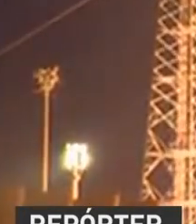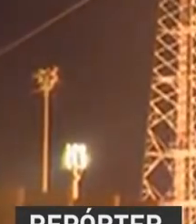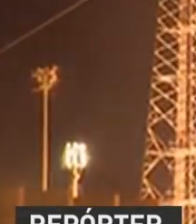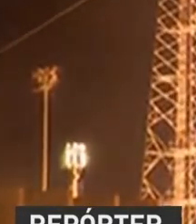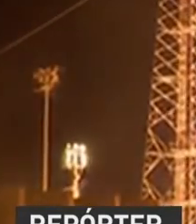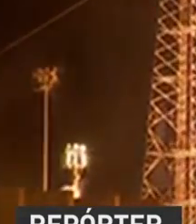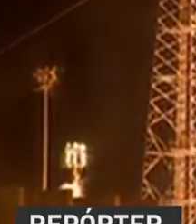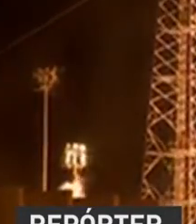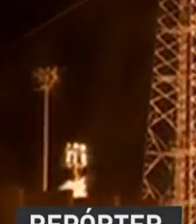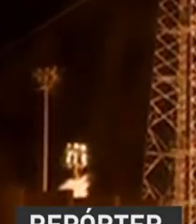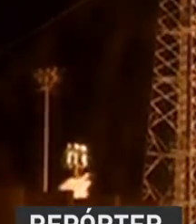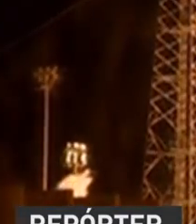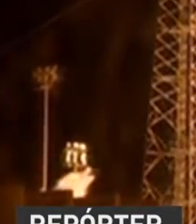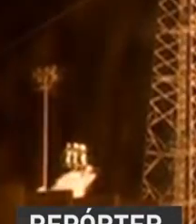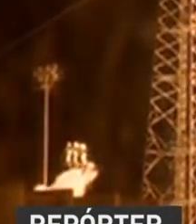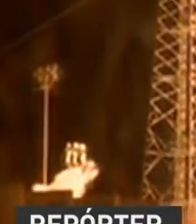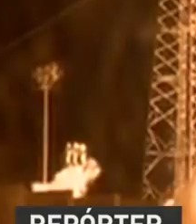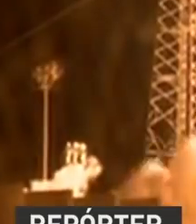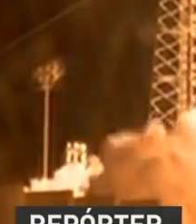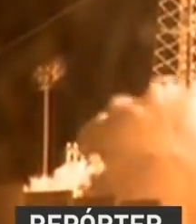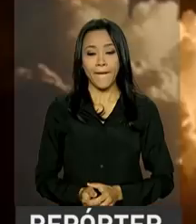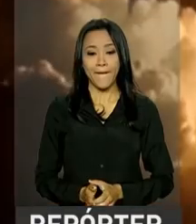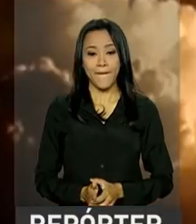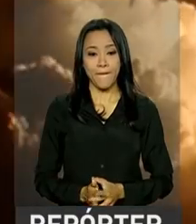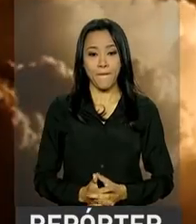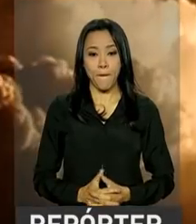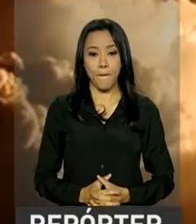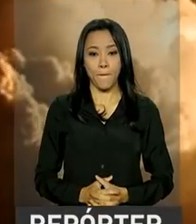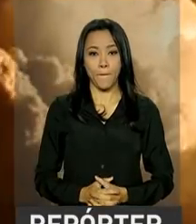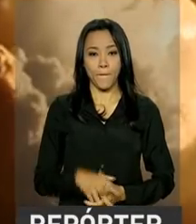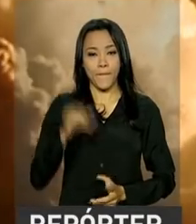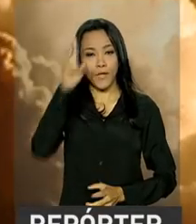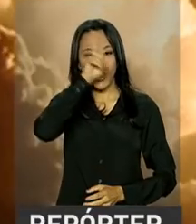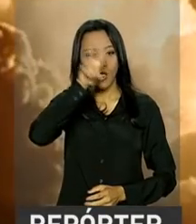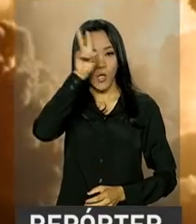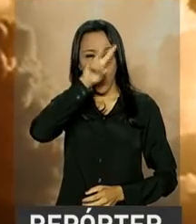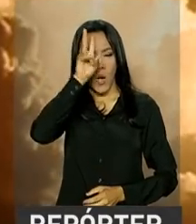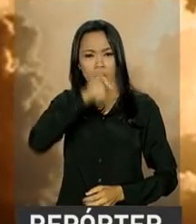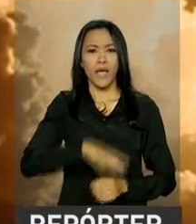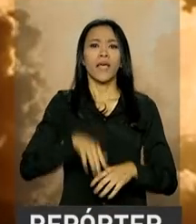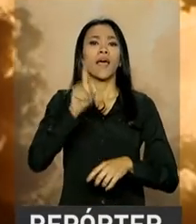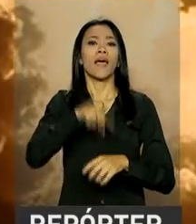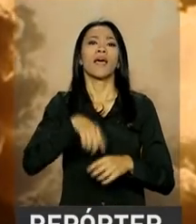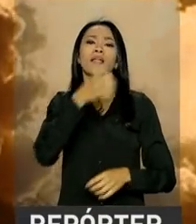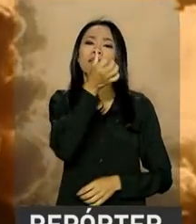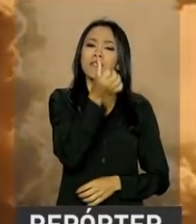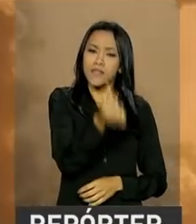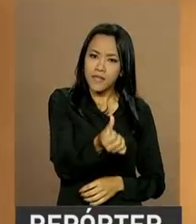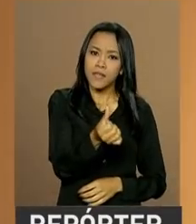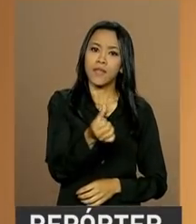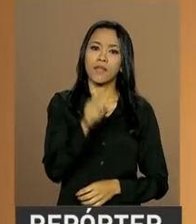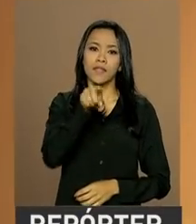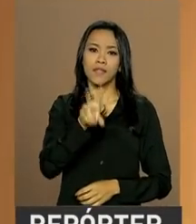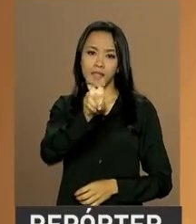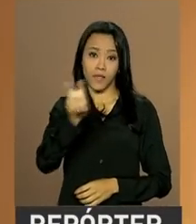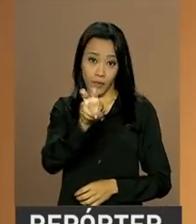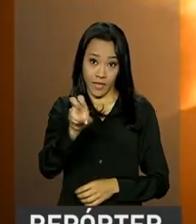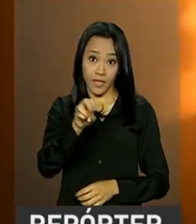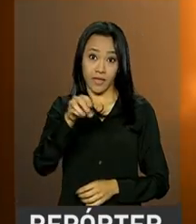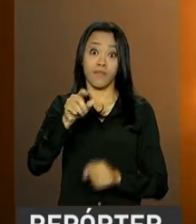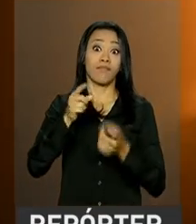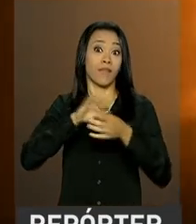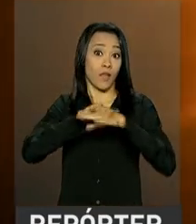ele vai jogar e decorativo um momento histórico eram 16 e 50 da noite de 4 de maio de 2017